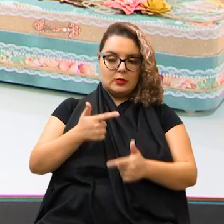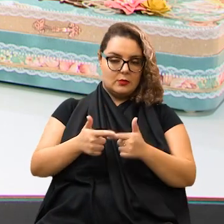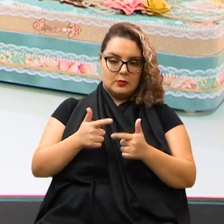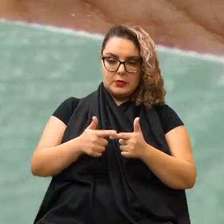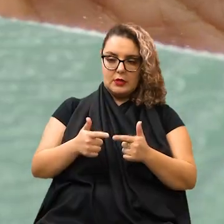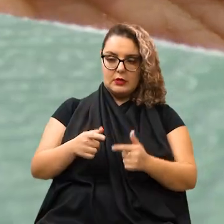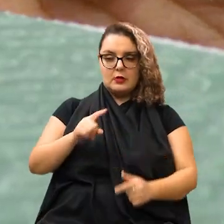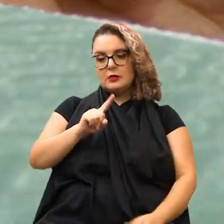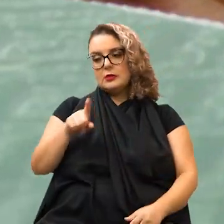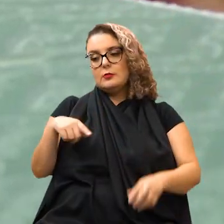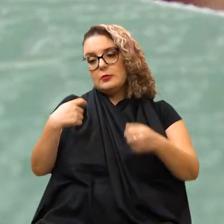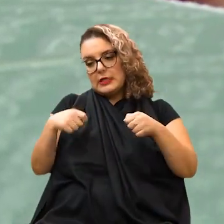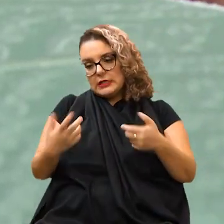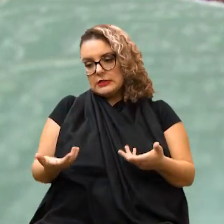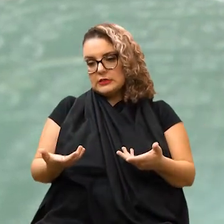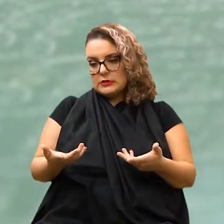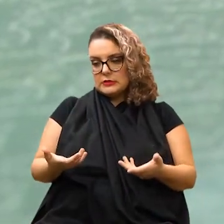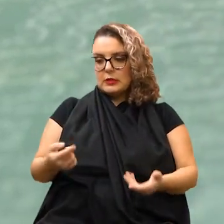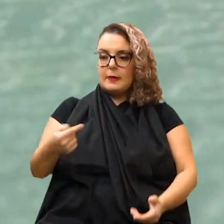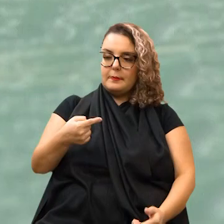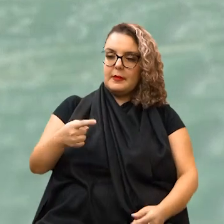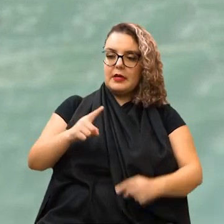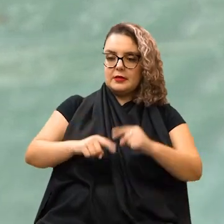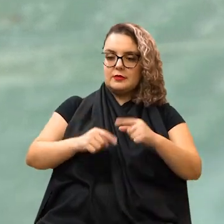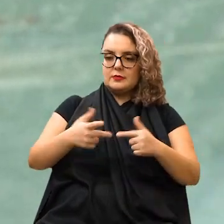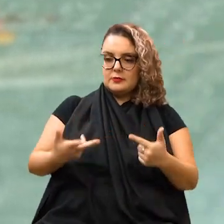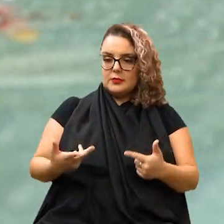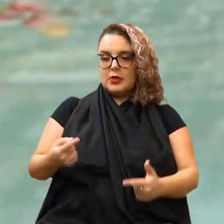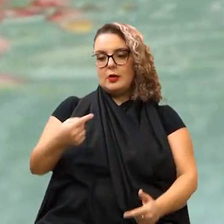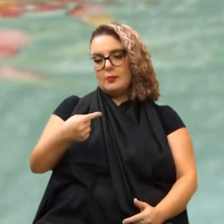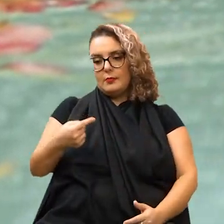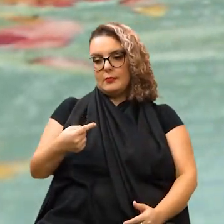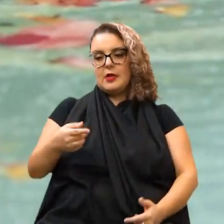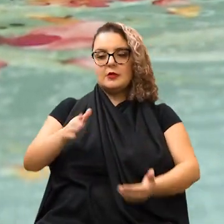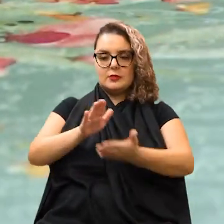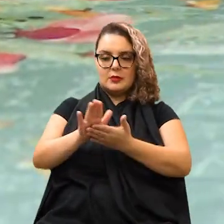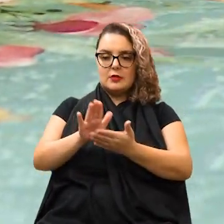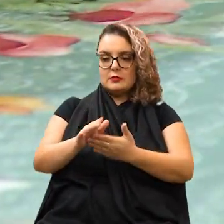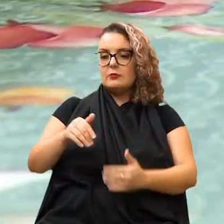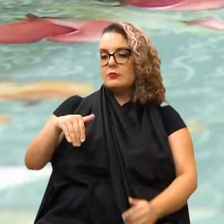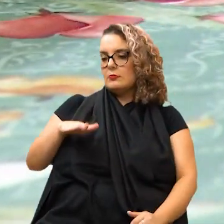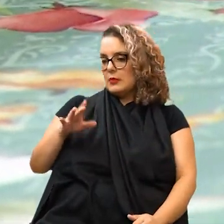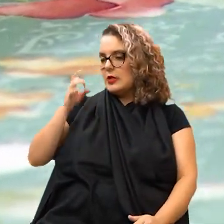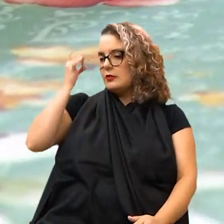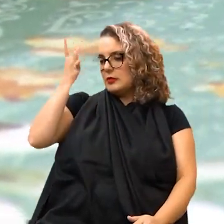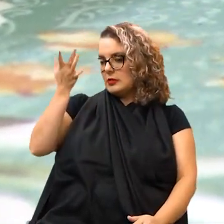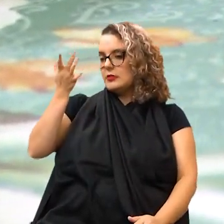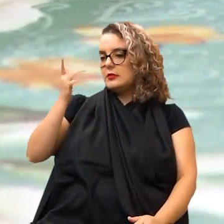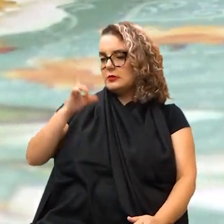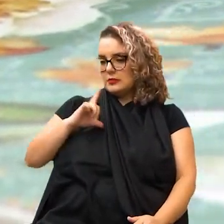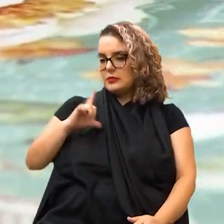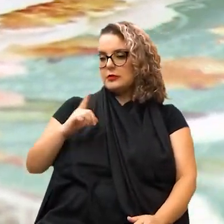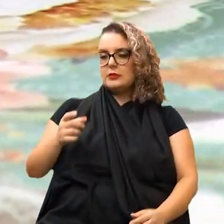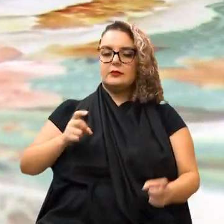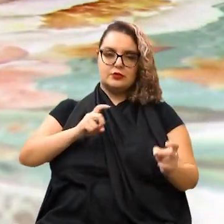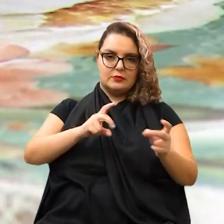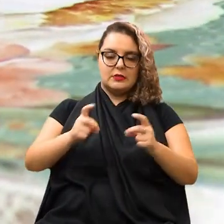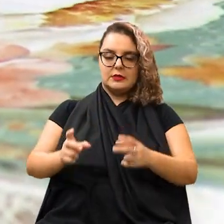problema. É que não tem necessidade. Então, menos material, menos custo, Mais facilidade. mais facilidade de você